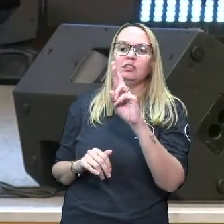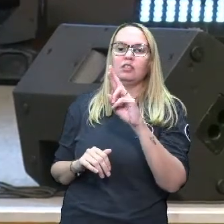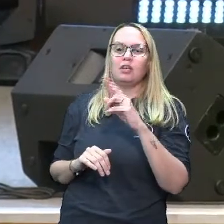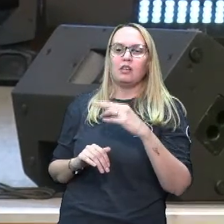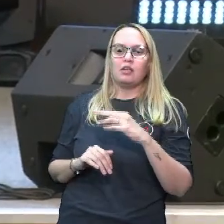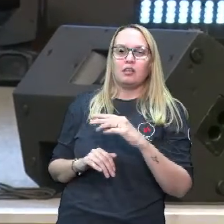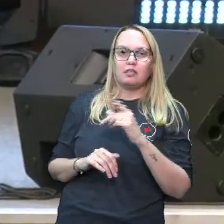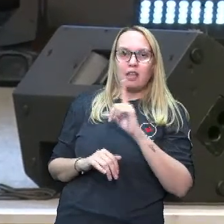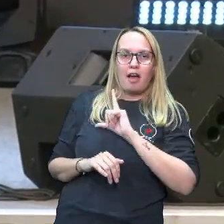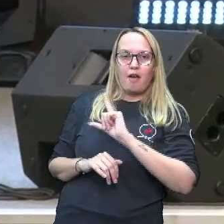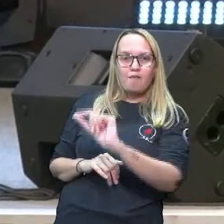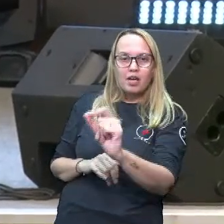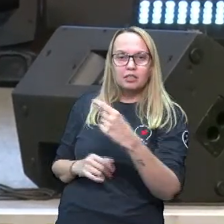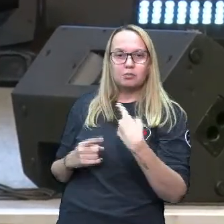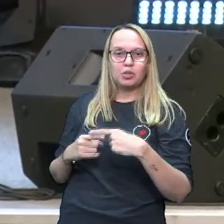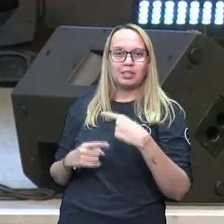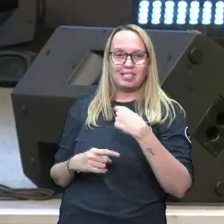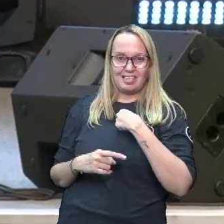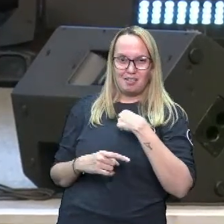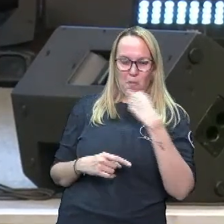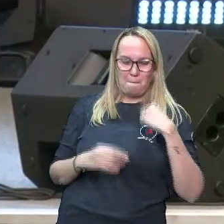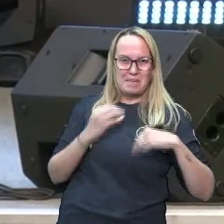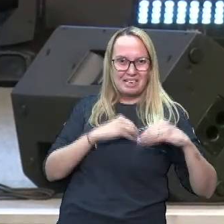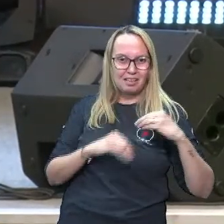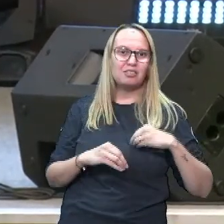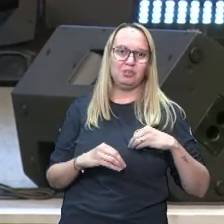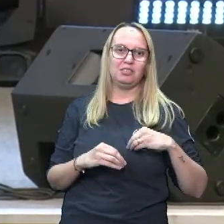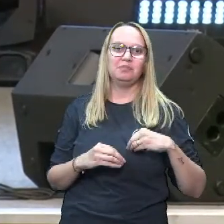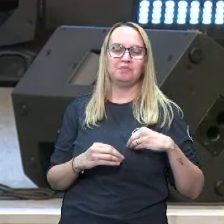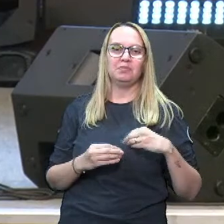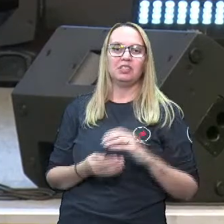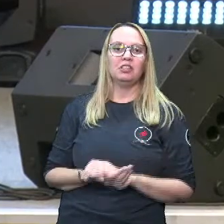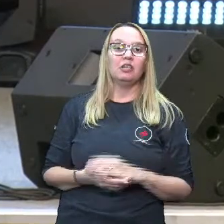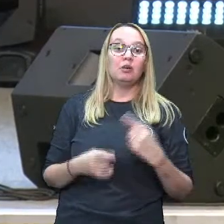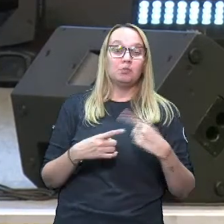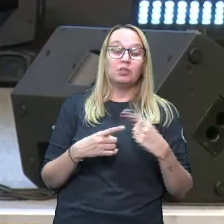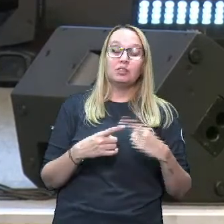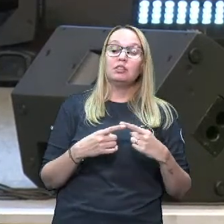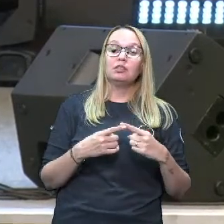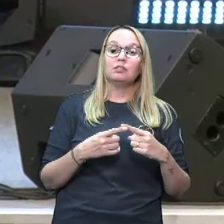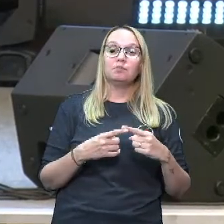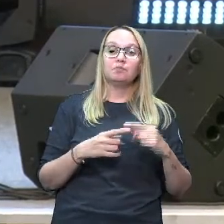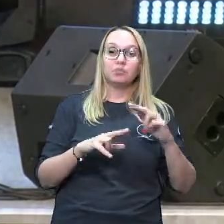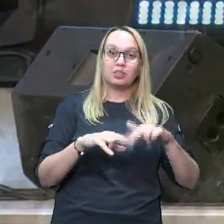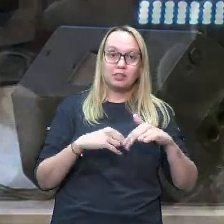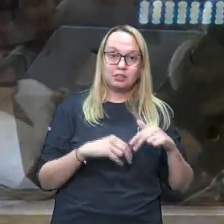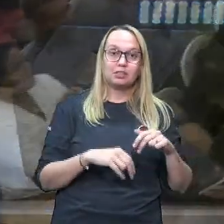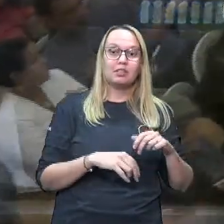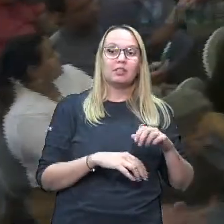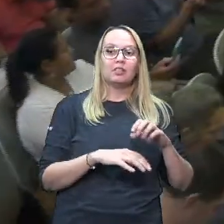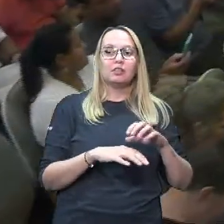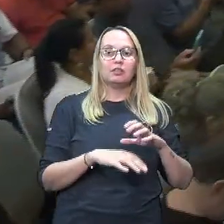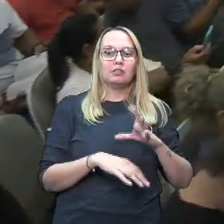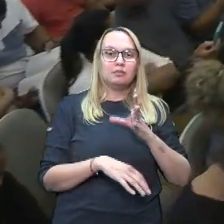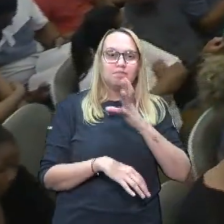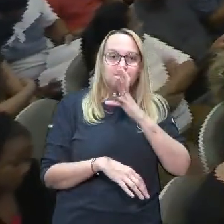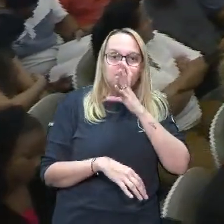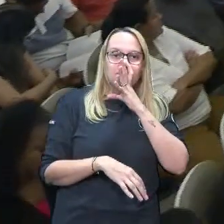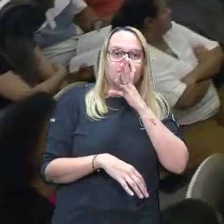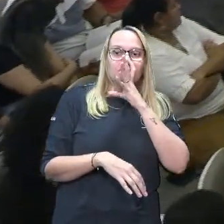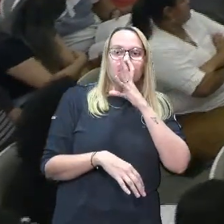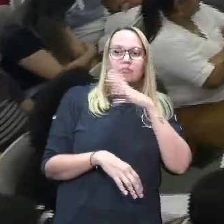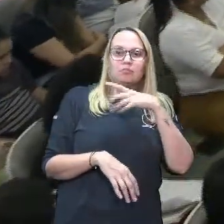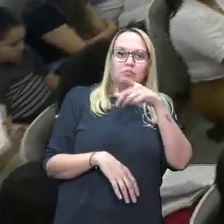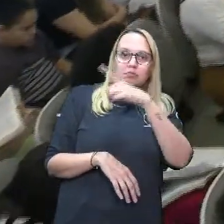porque sou pecador. Pois à vista da pesca que fizeram, a admiração se apoderou dele e